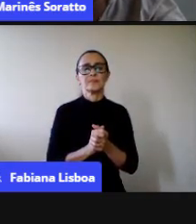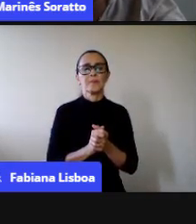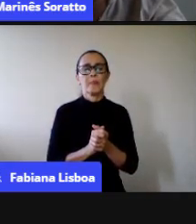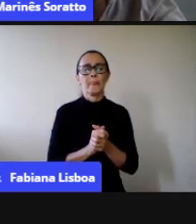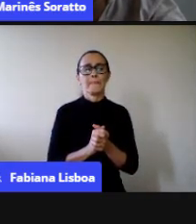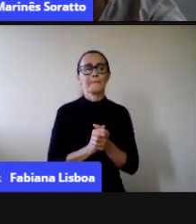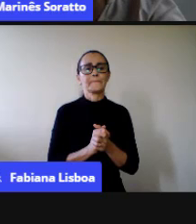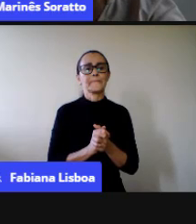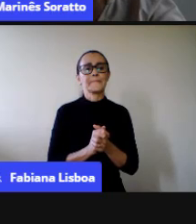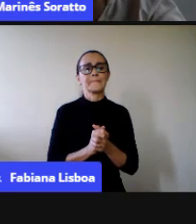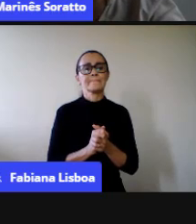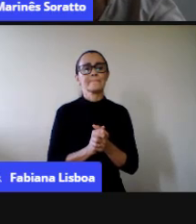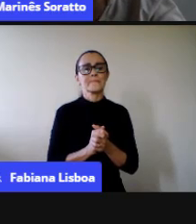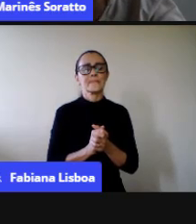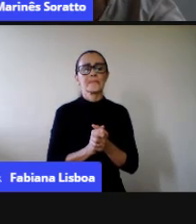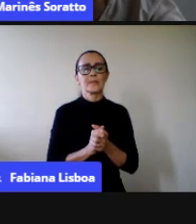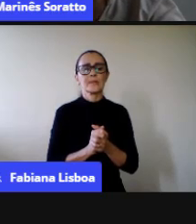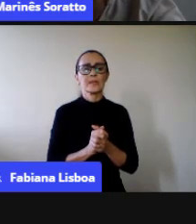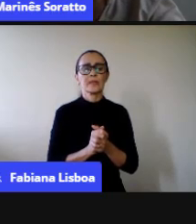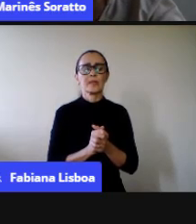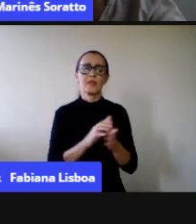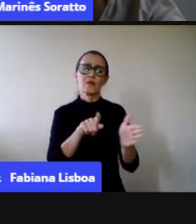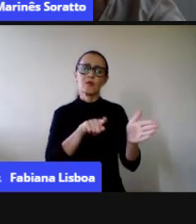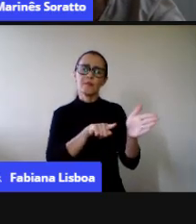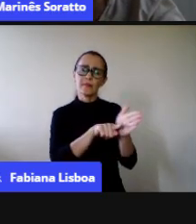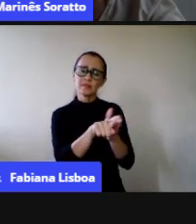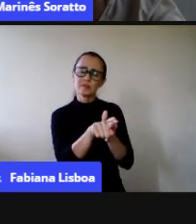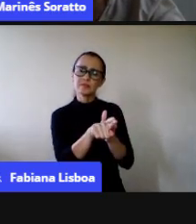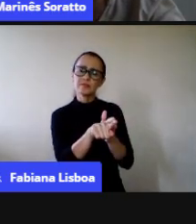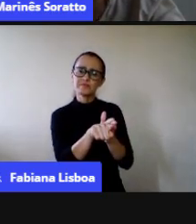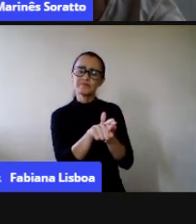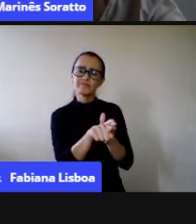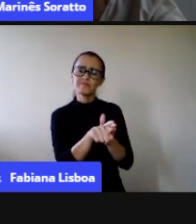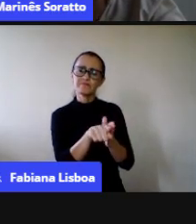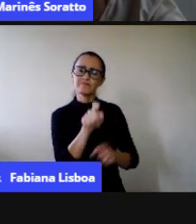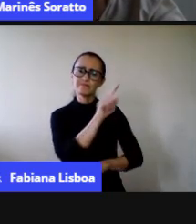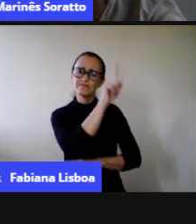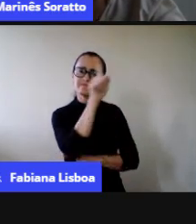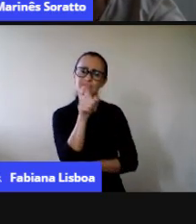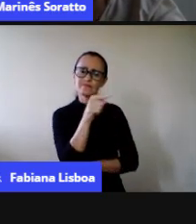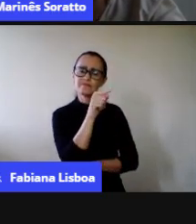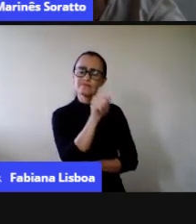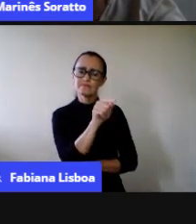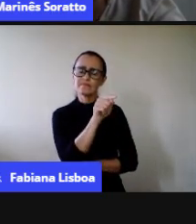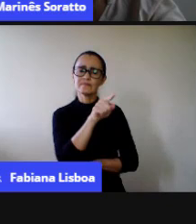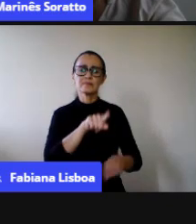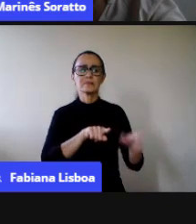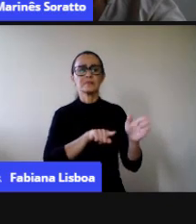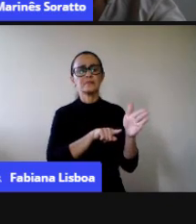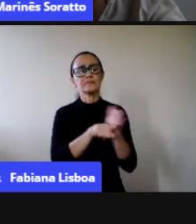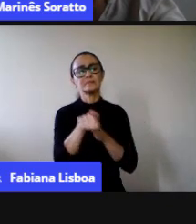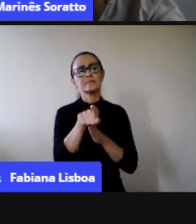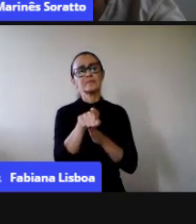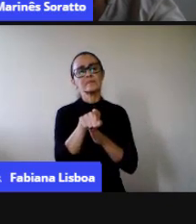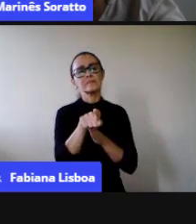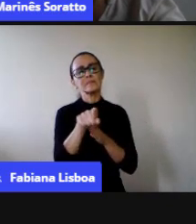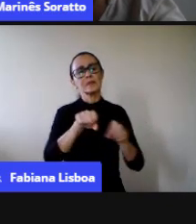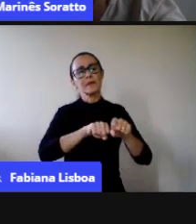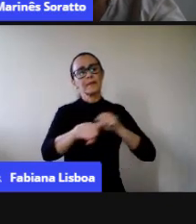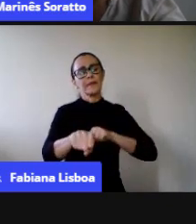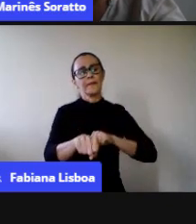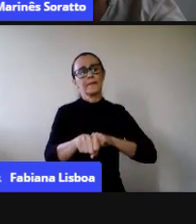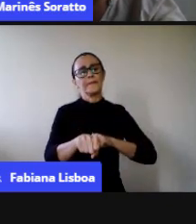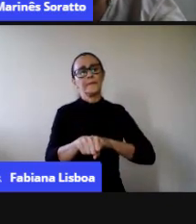Então, um questionamento que a gente sempre faz na formação de professores indígenas é perguntar, na formação de